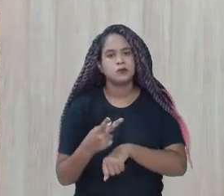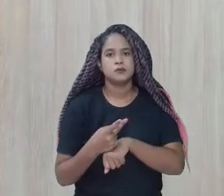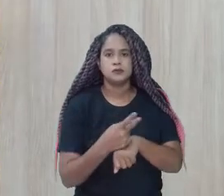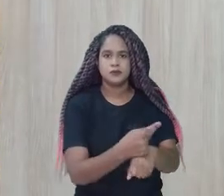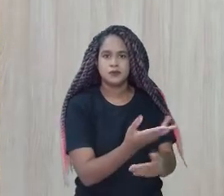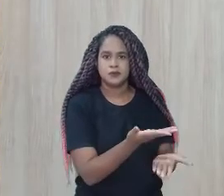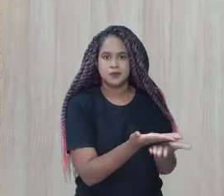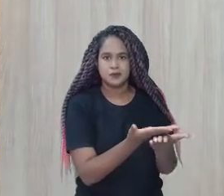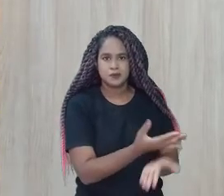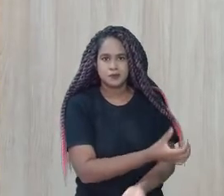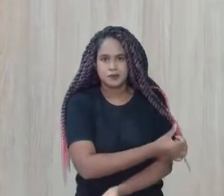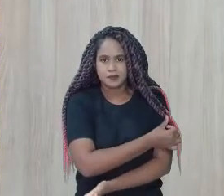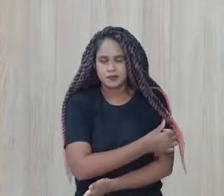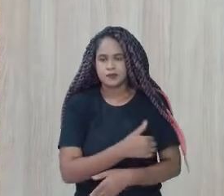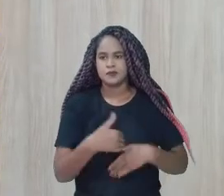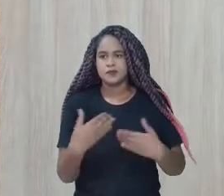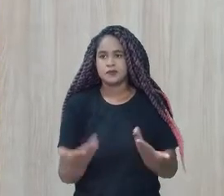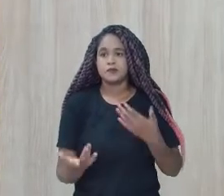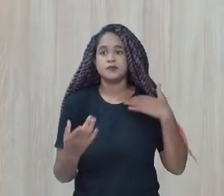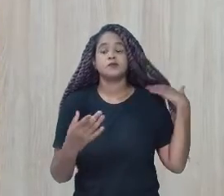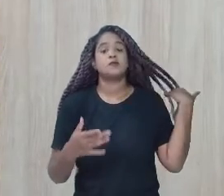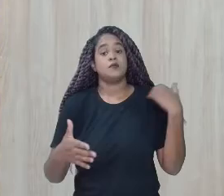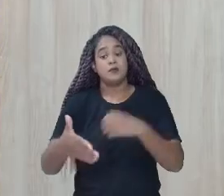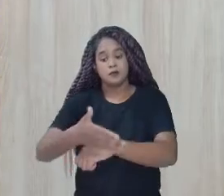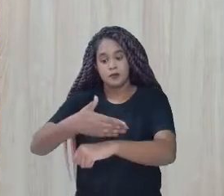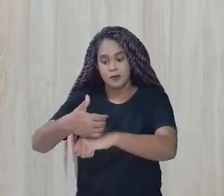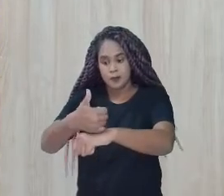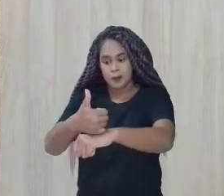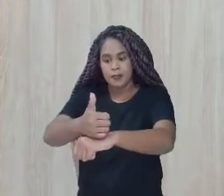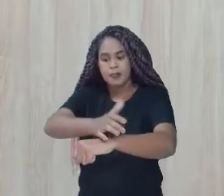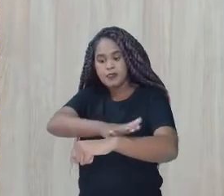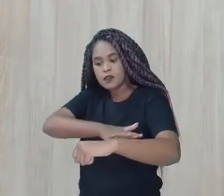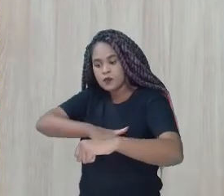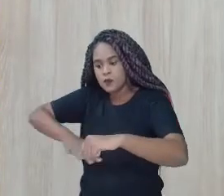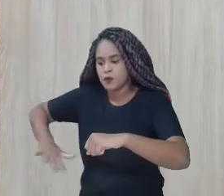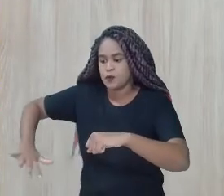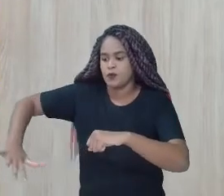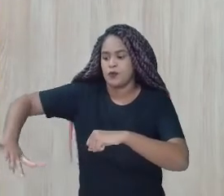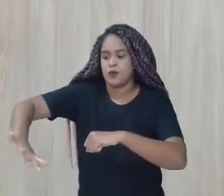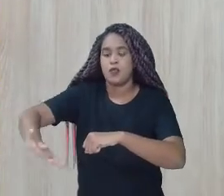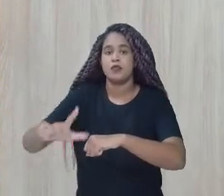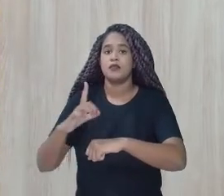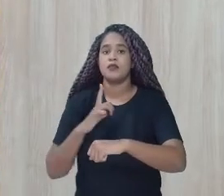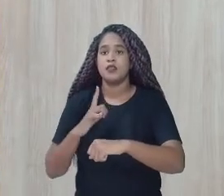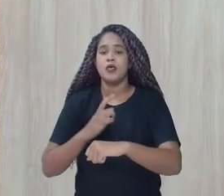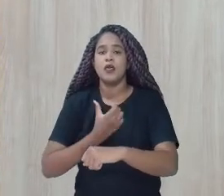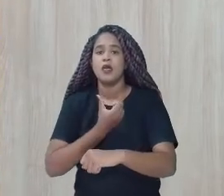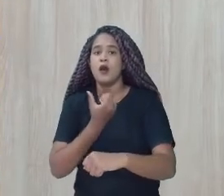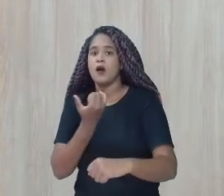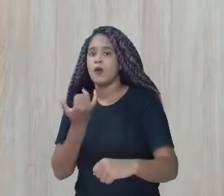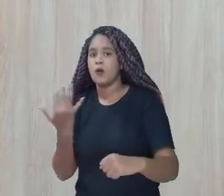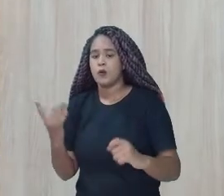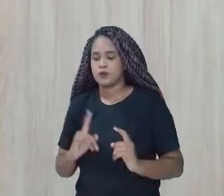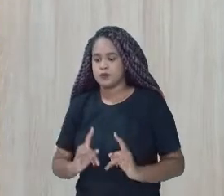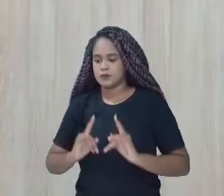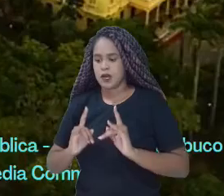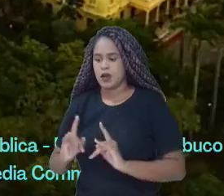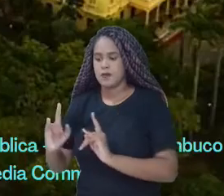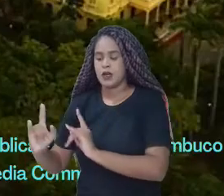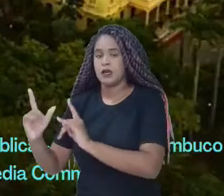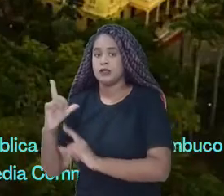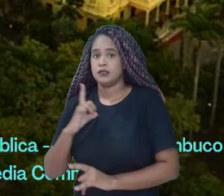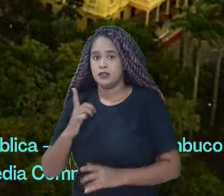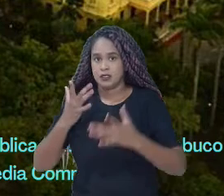essa aula. Então aqui a gente tem, ao redor, né, da Praça da República, a gente tem alguns prédios interessantes. A gente tem o Teatro